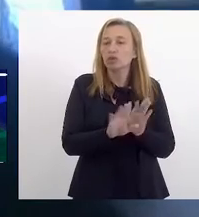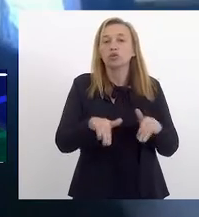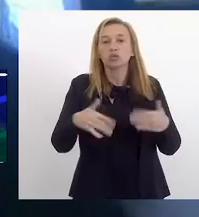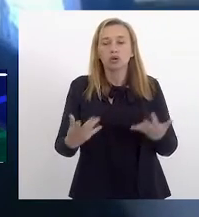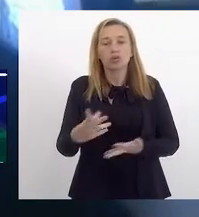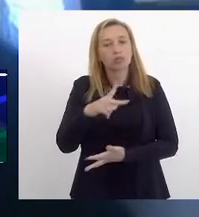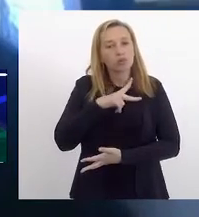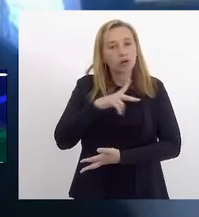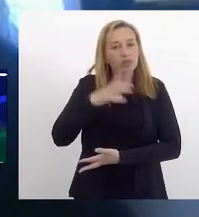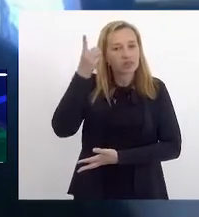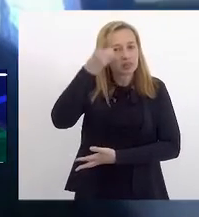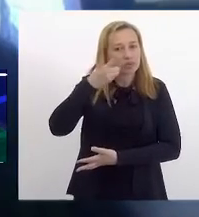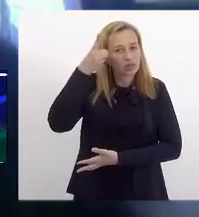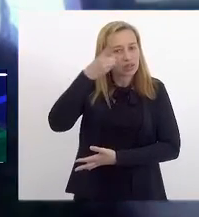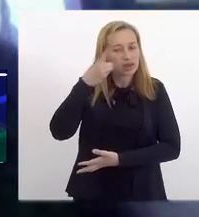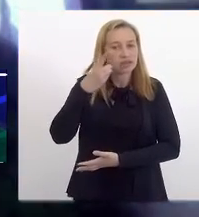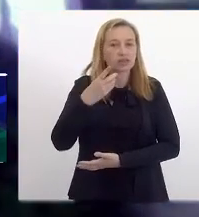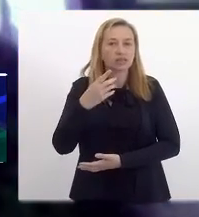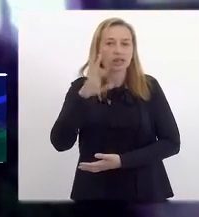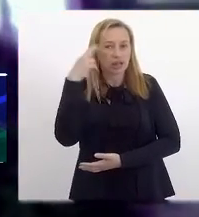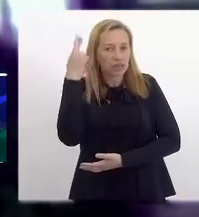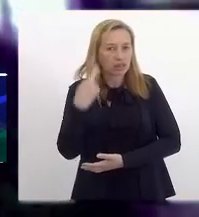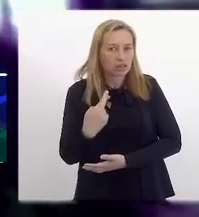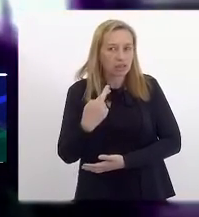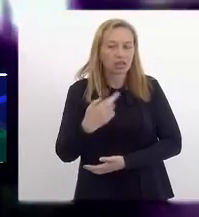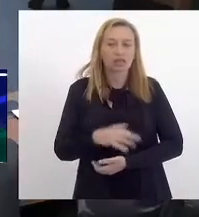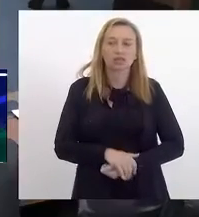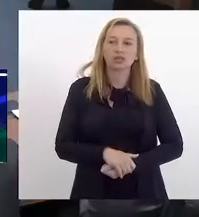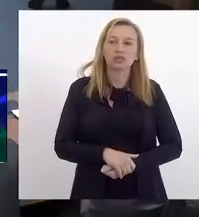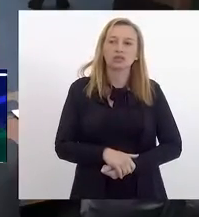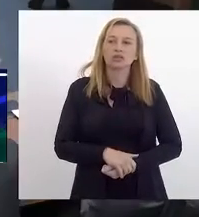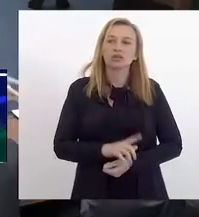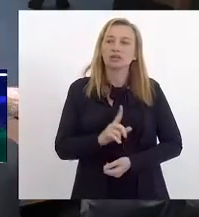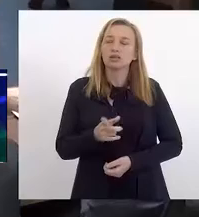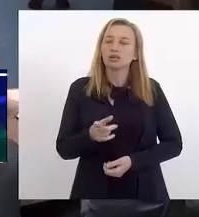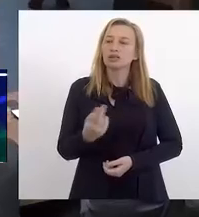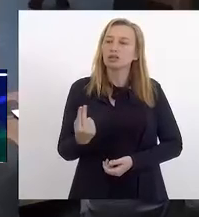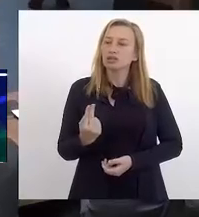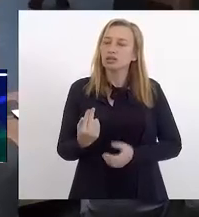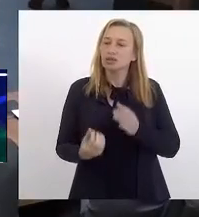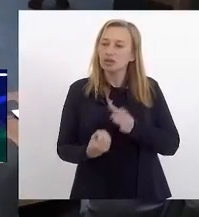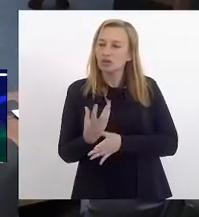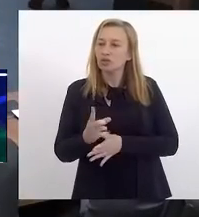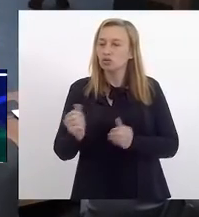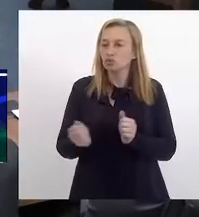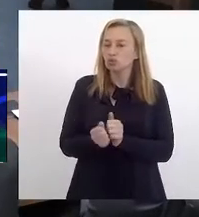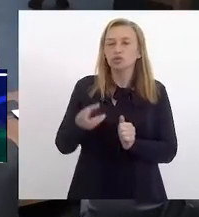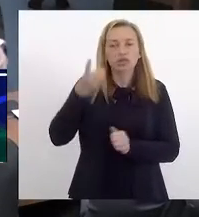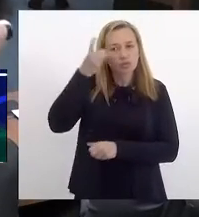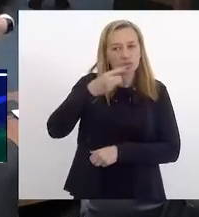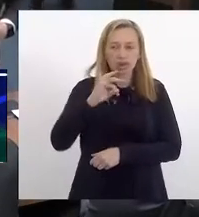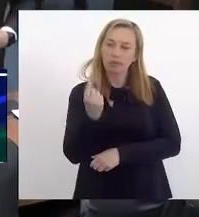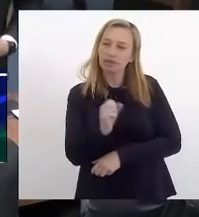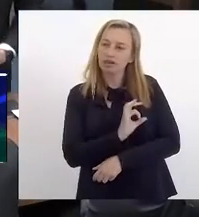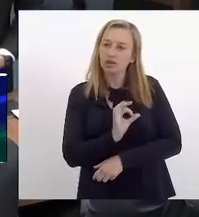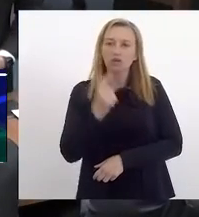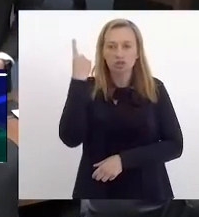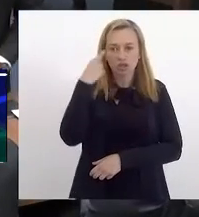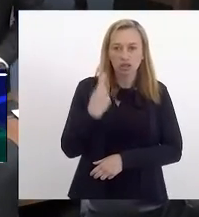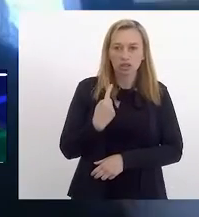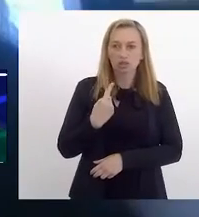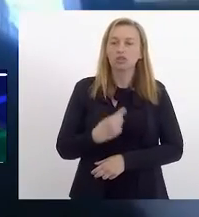própria deputada Renata Souza é coautora, junto com a deputada Marta Rocha, deputada Dani